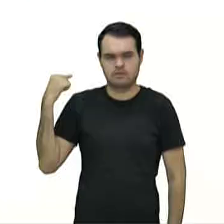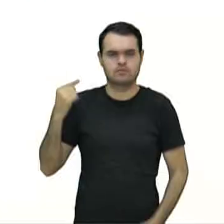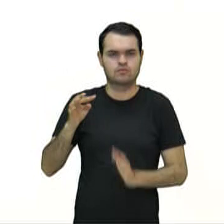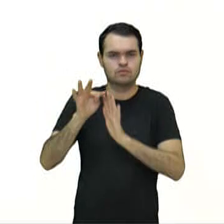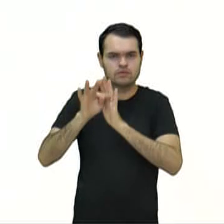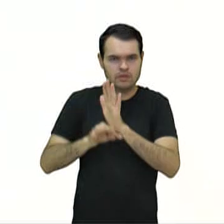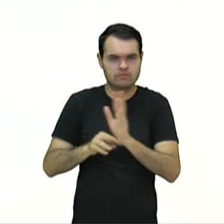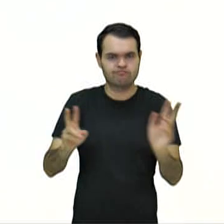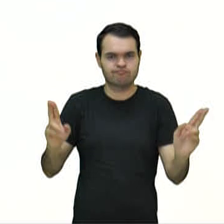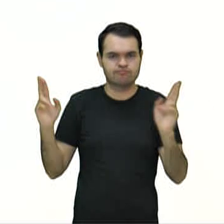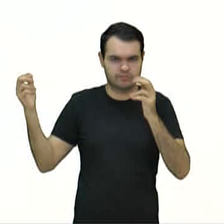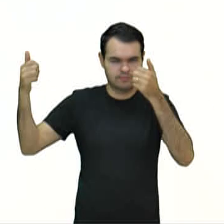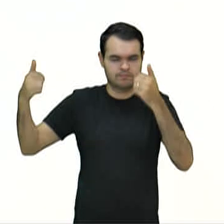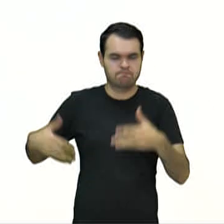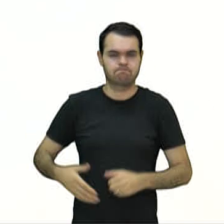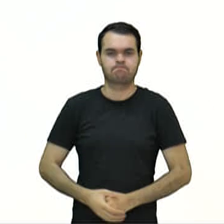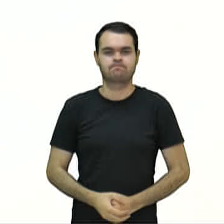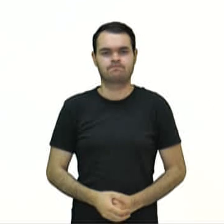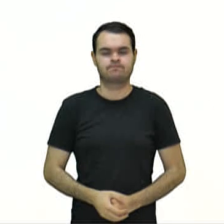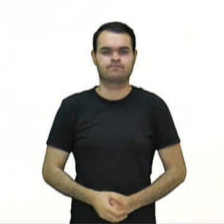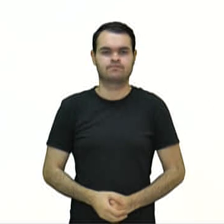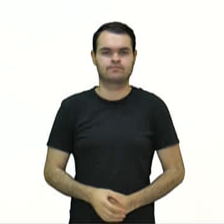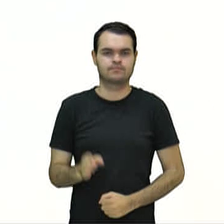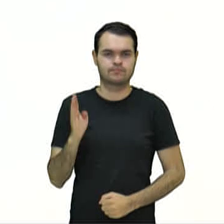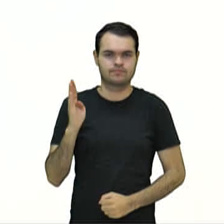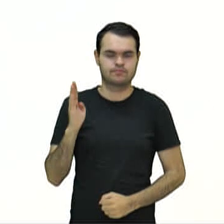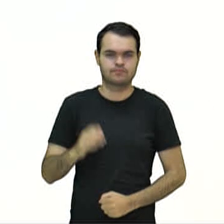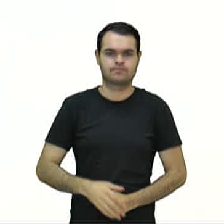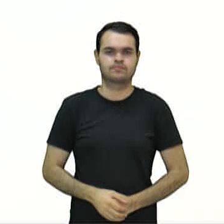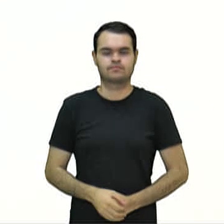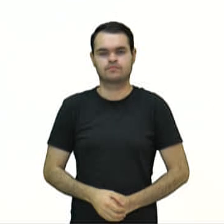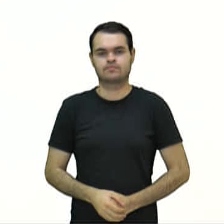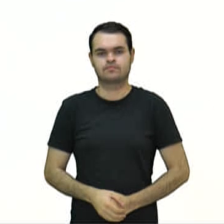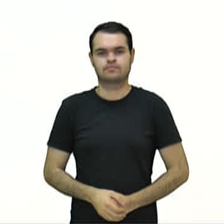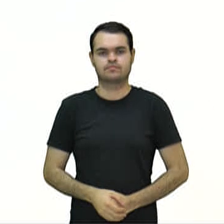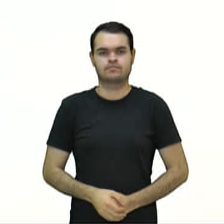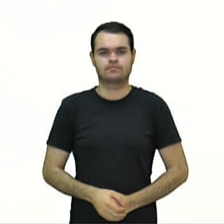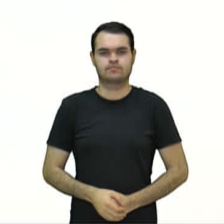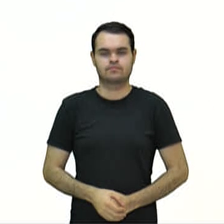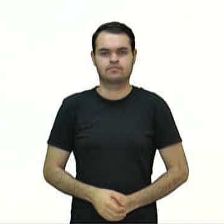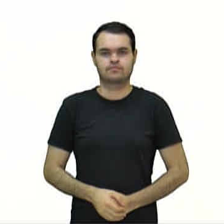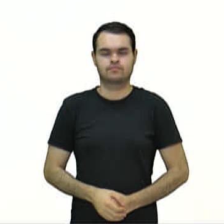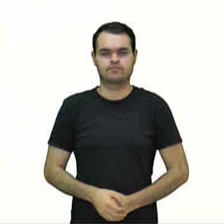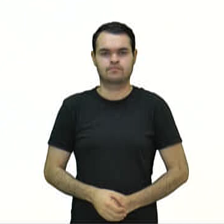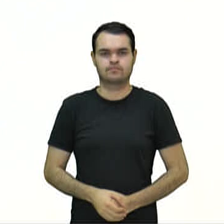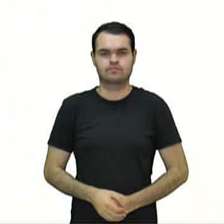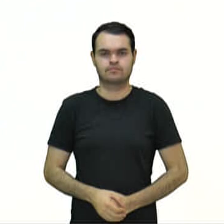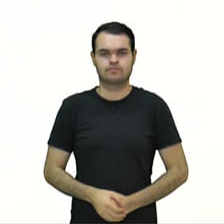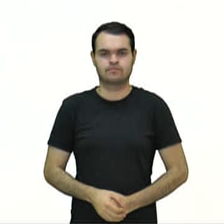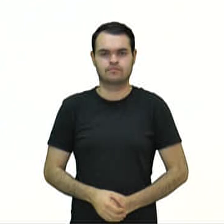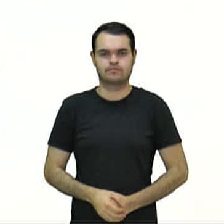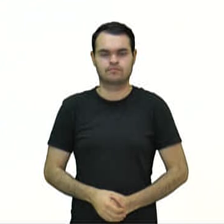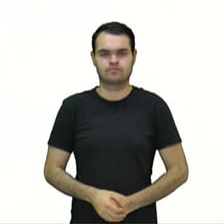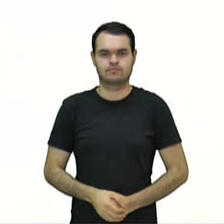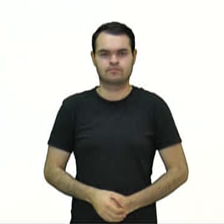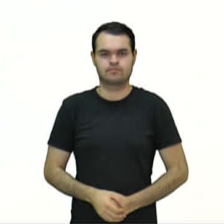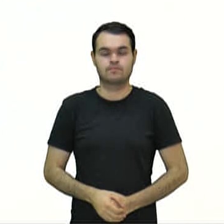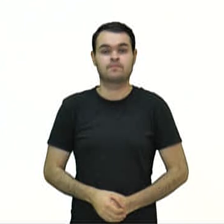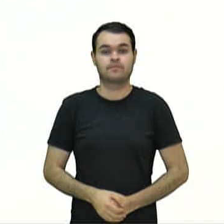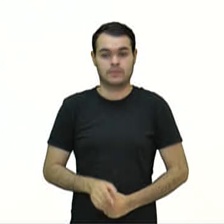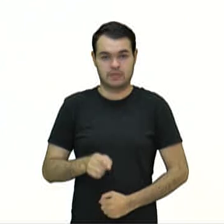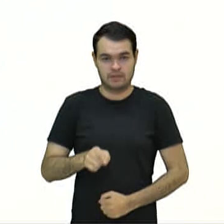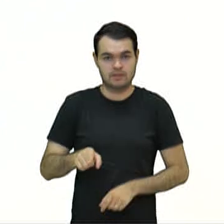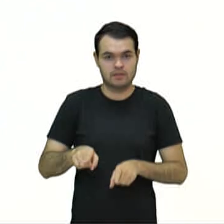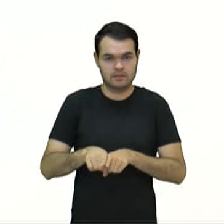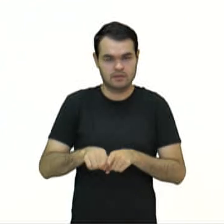nosso fragmento. Their weapon were Zeus' thunderbolt, Poseidon's trident and Hades' helmet. Aqui